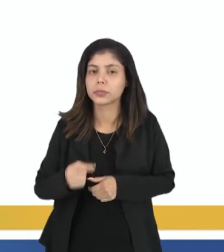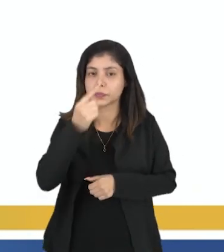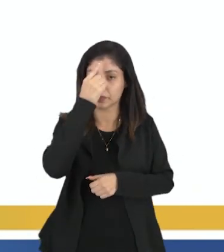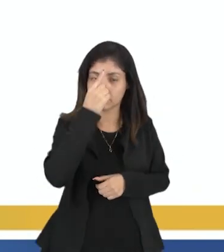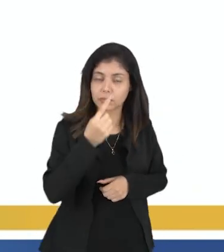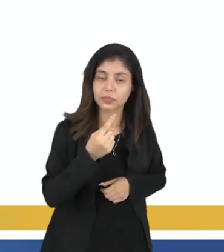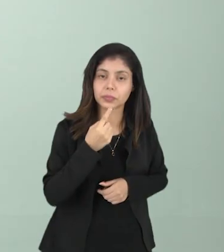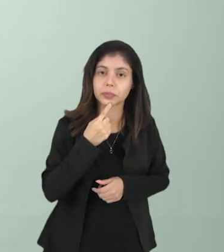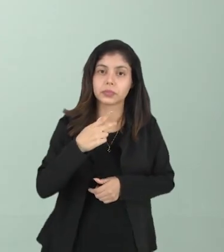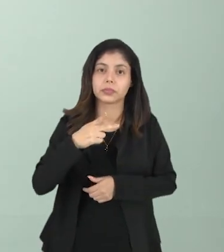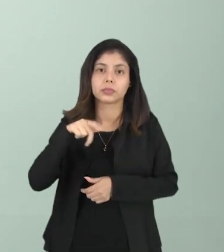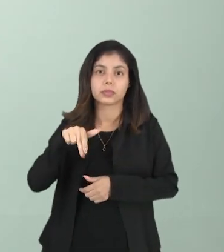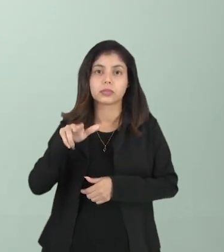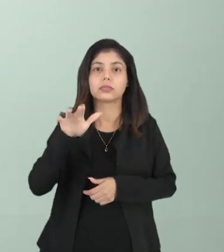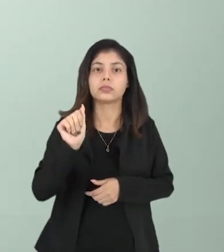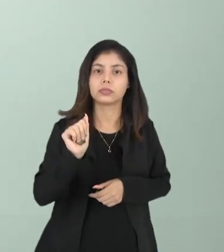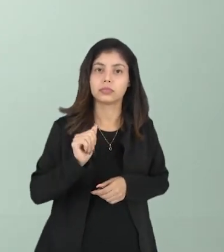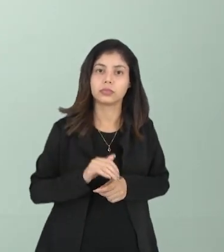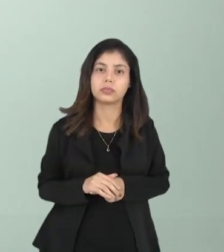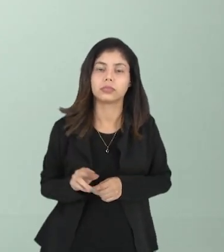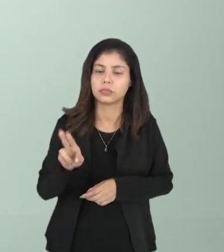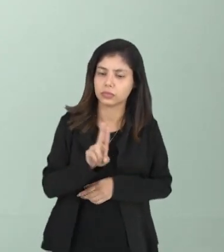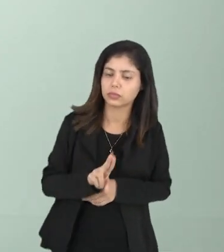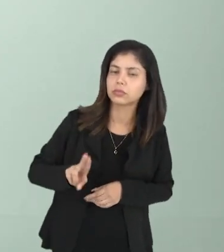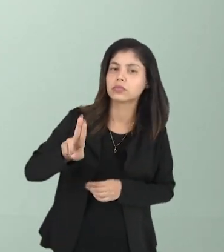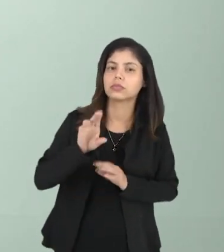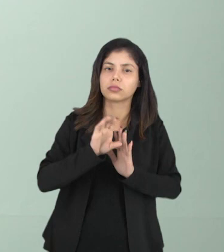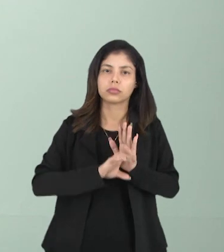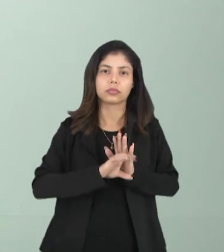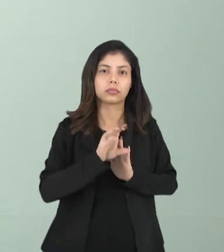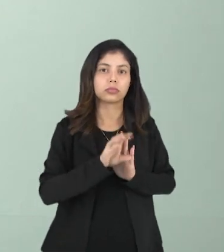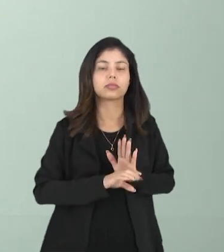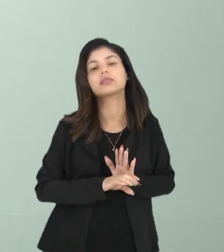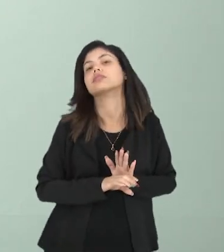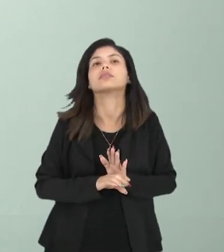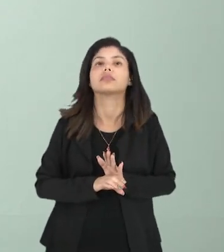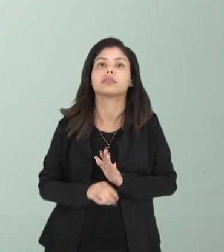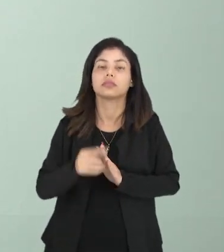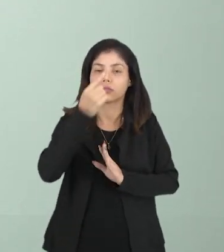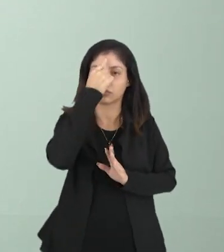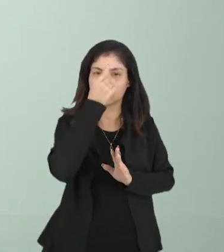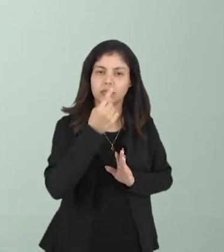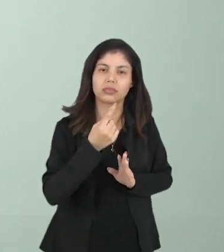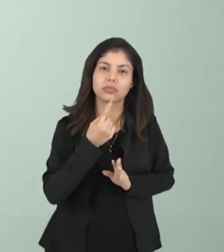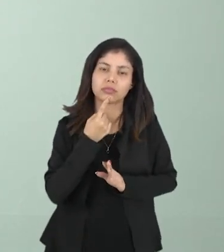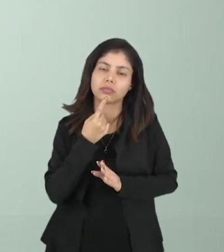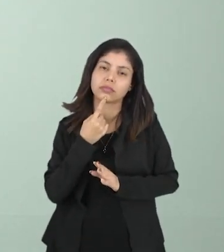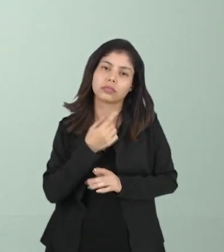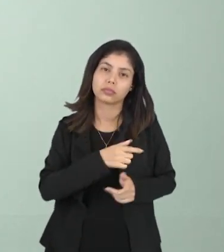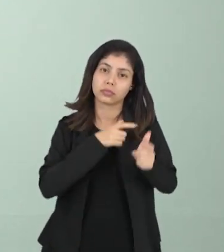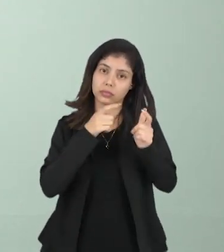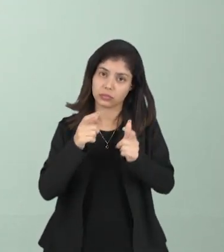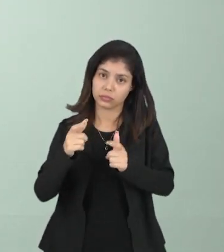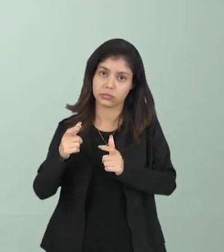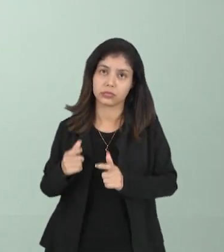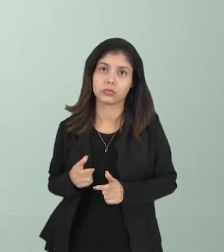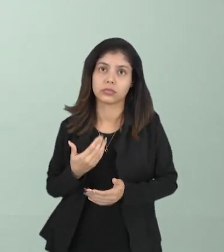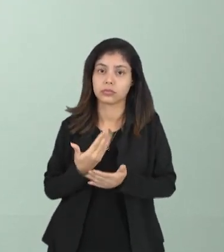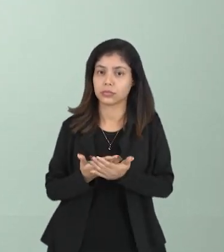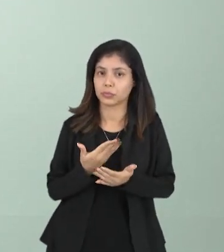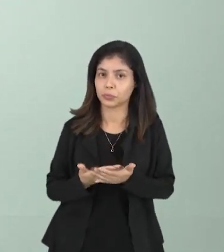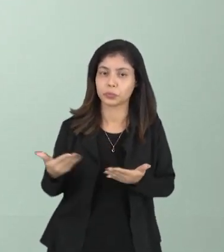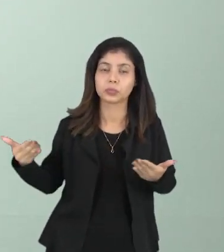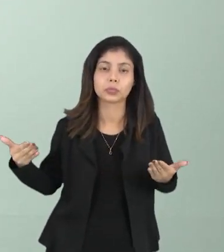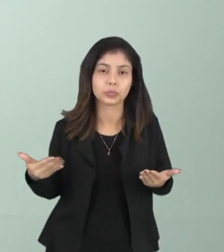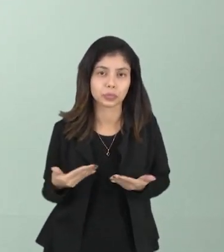figuras planas né é utilizando os conceitos da o espacial nesse caso estudo de